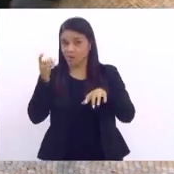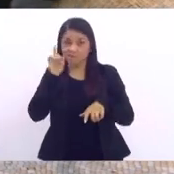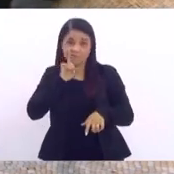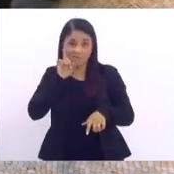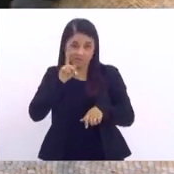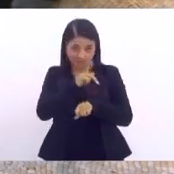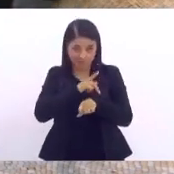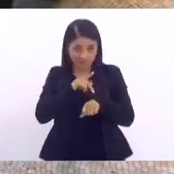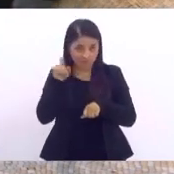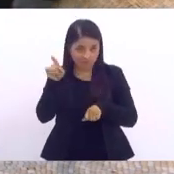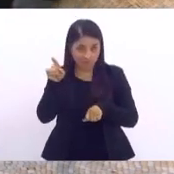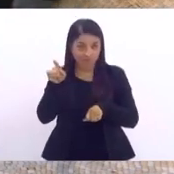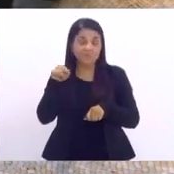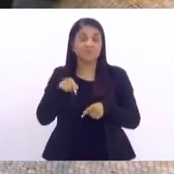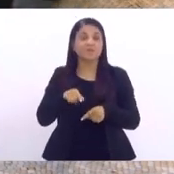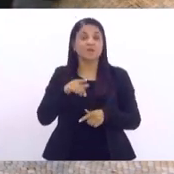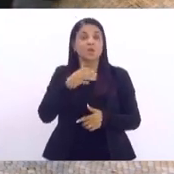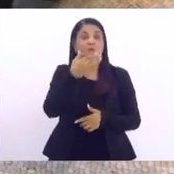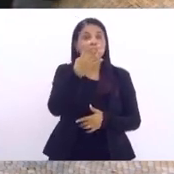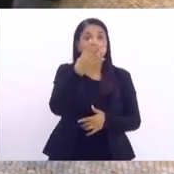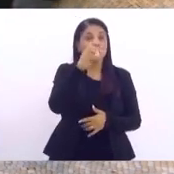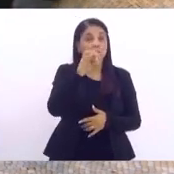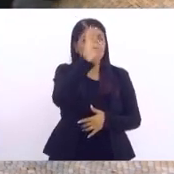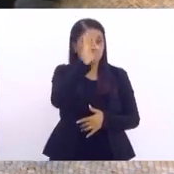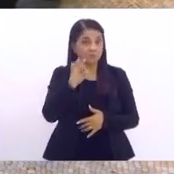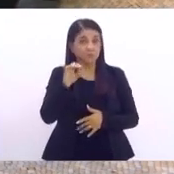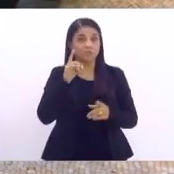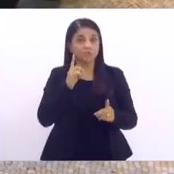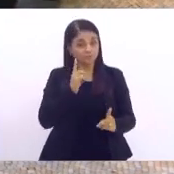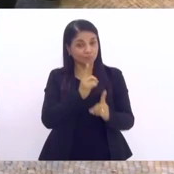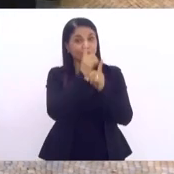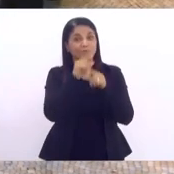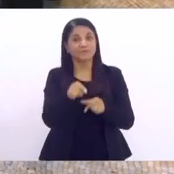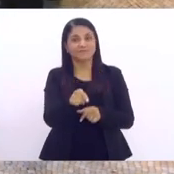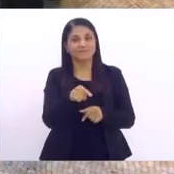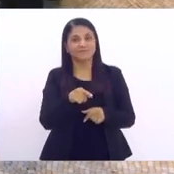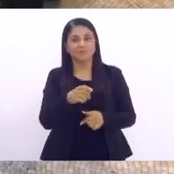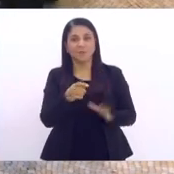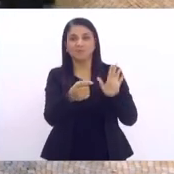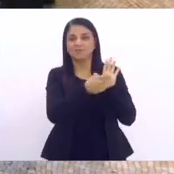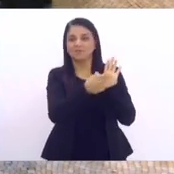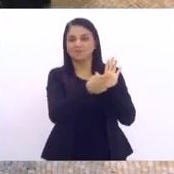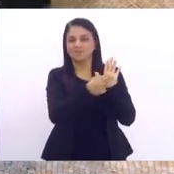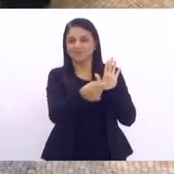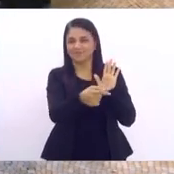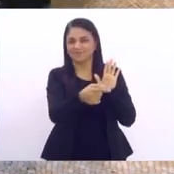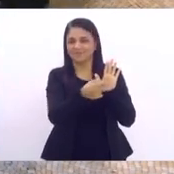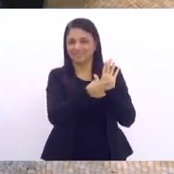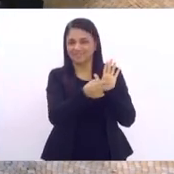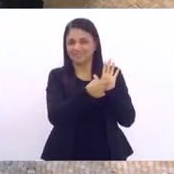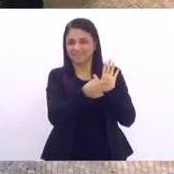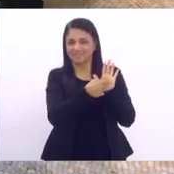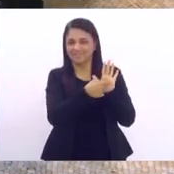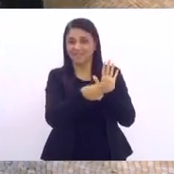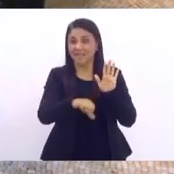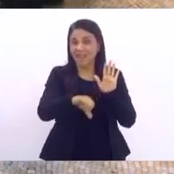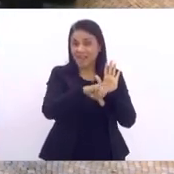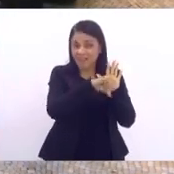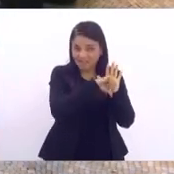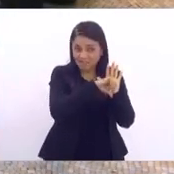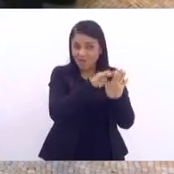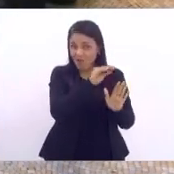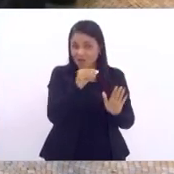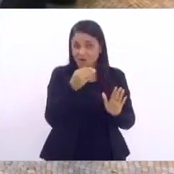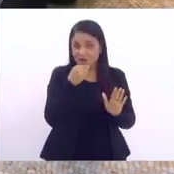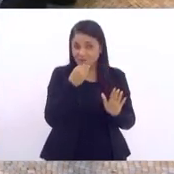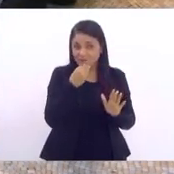dos reconhecidos pelo software. Ou seja, foram reconhecidos por crimes que, obviamente, não cometeram, por uma